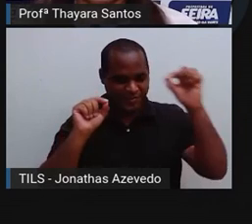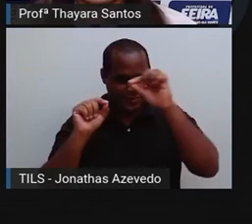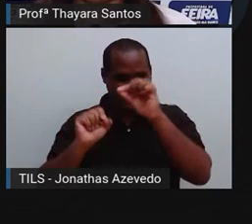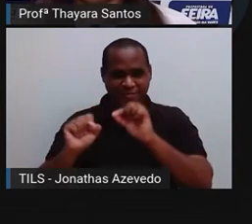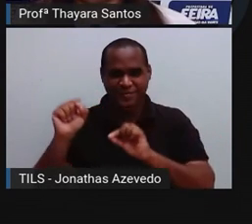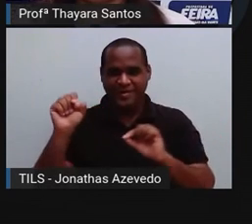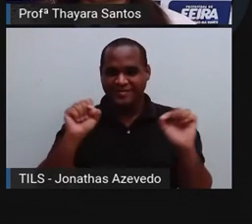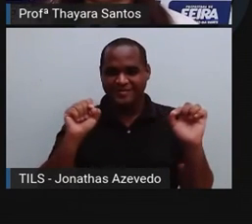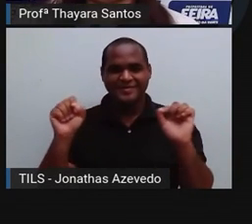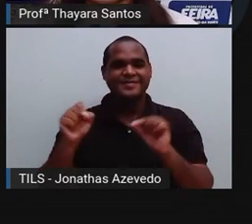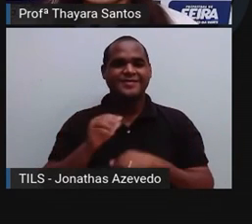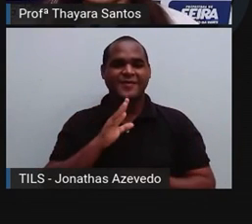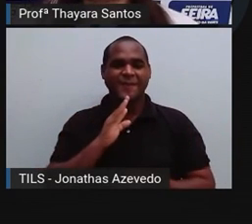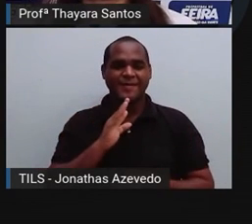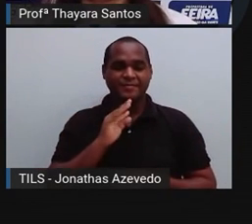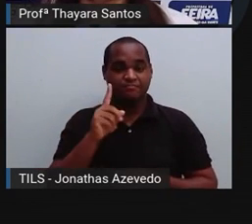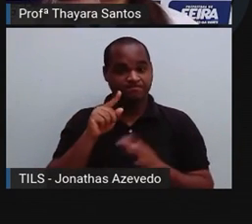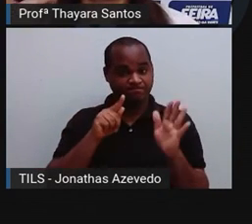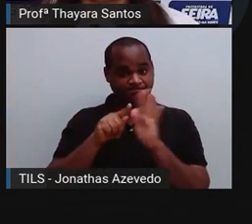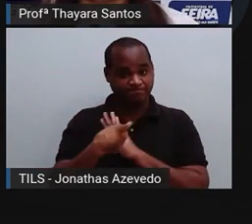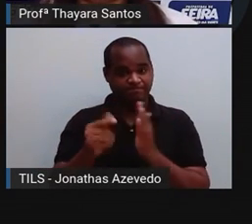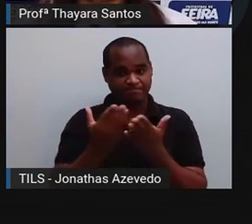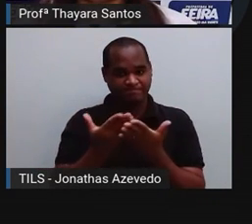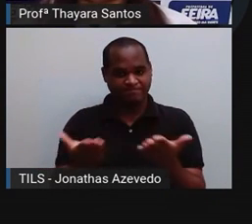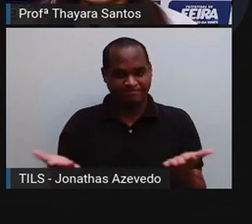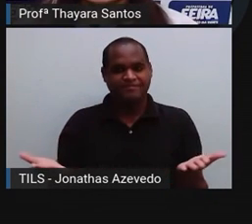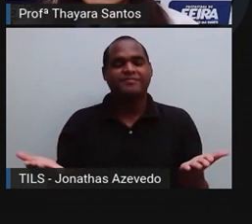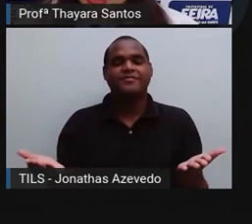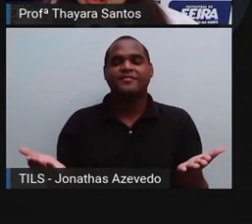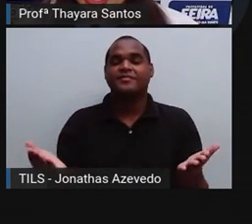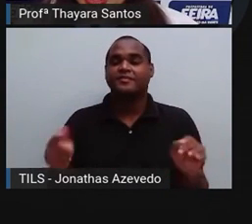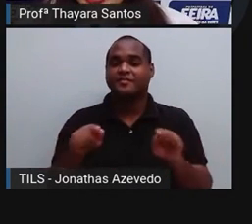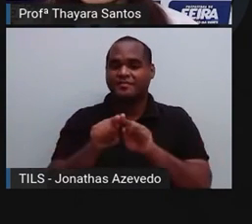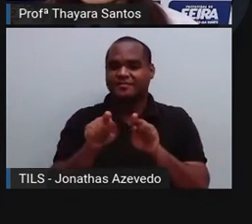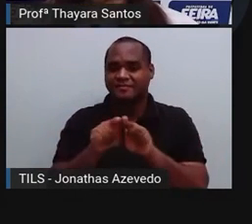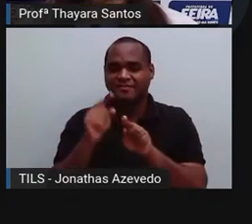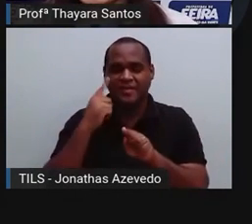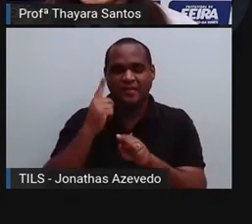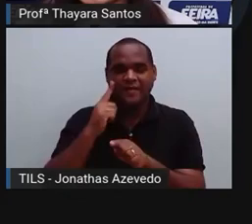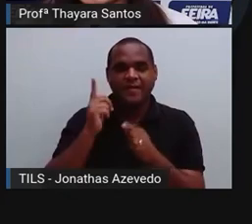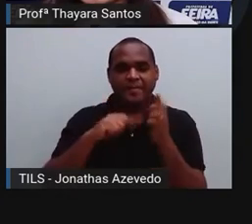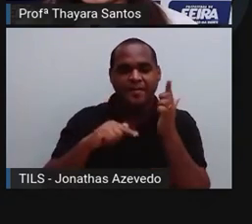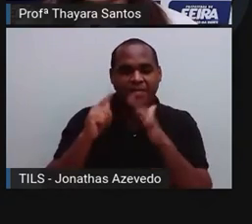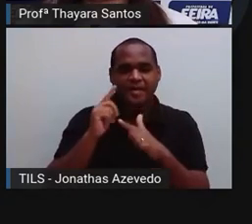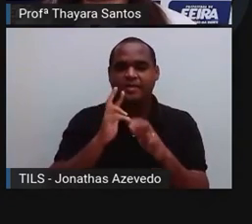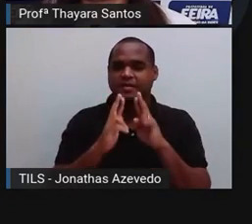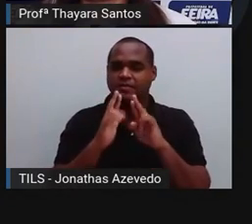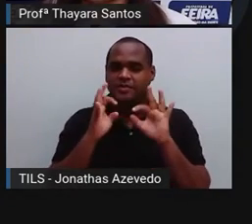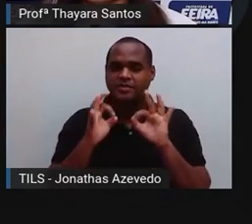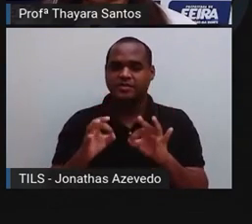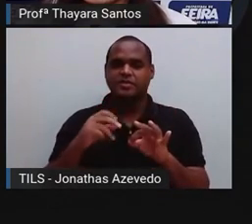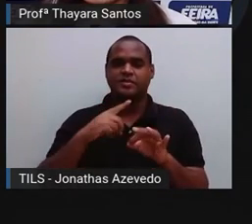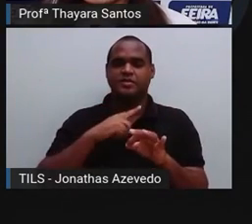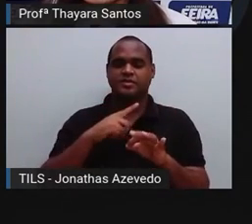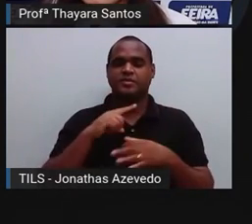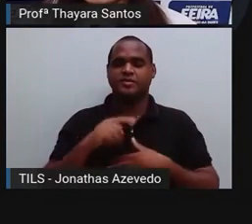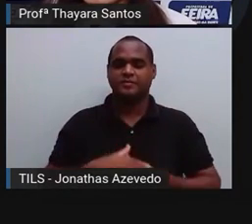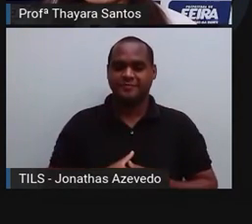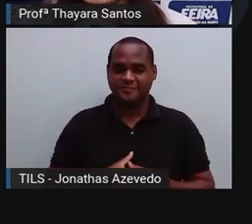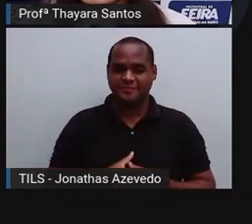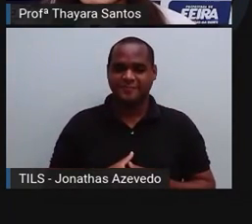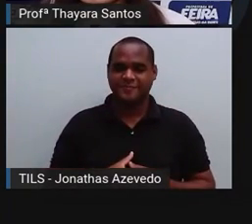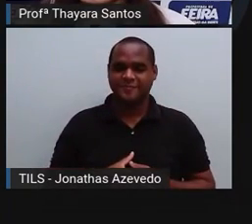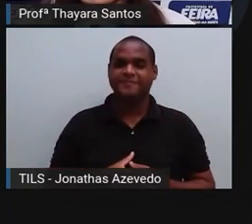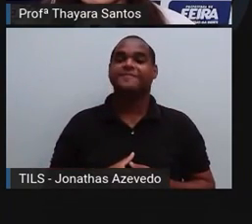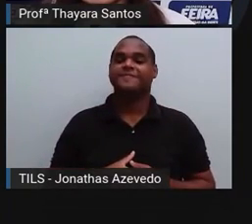Então, aqui embaixo vai ter uma pergunta e a gente tem que achar a casinha que vai estar com a resposta correta, porque a